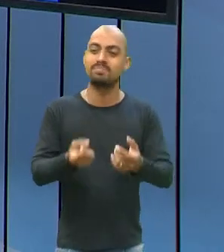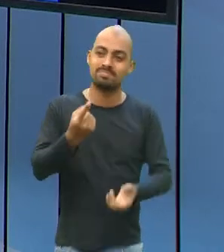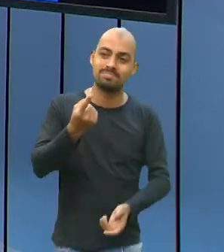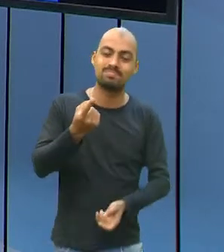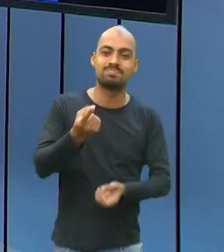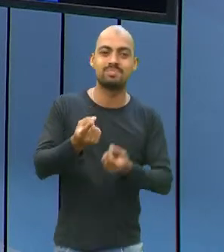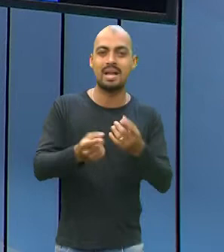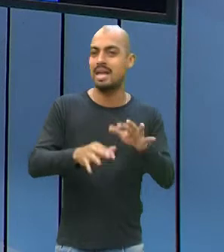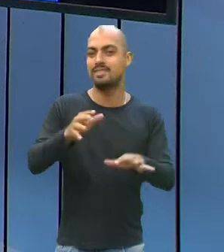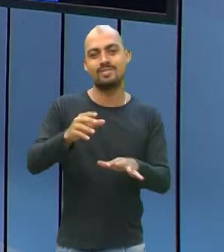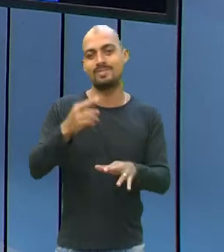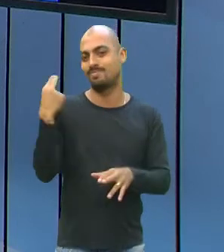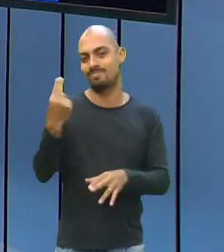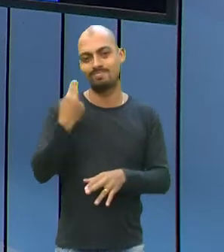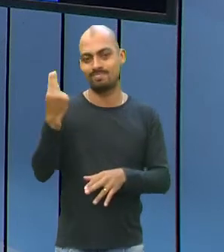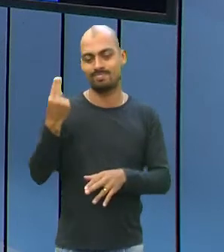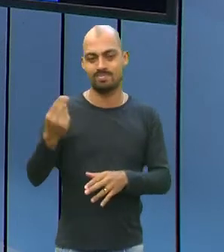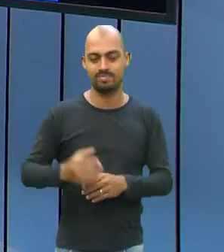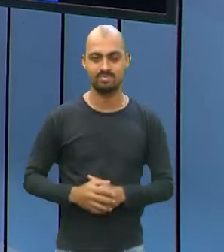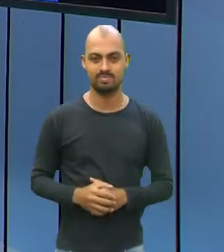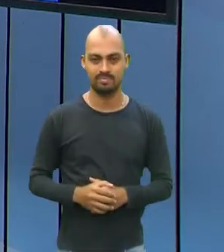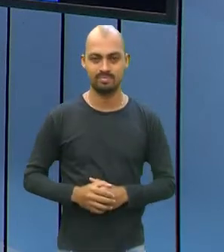casos em que isso não é possível.